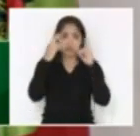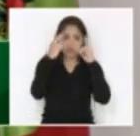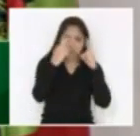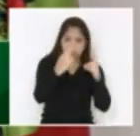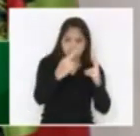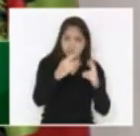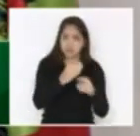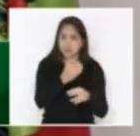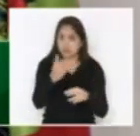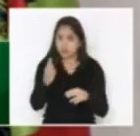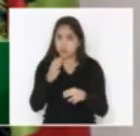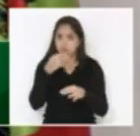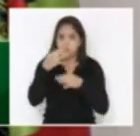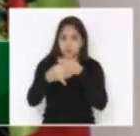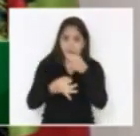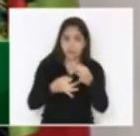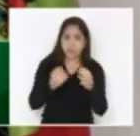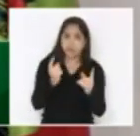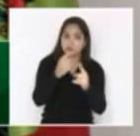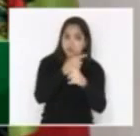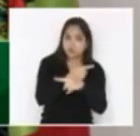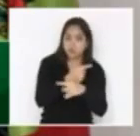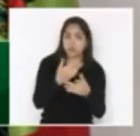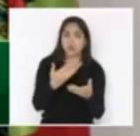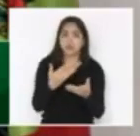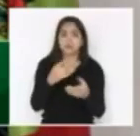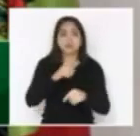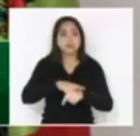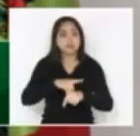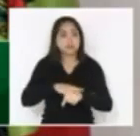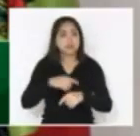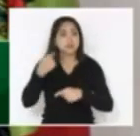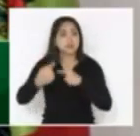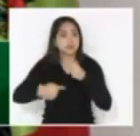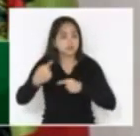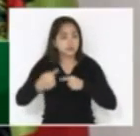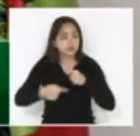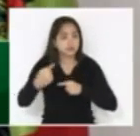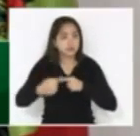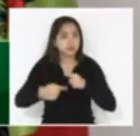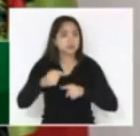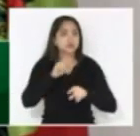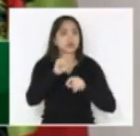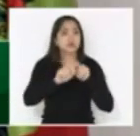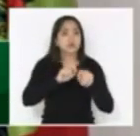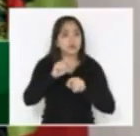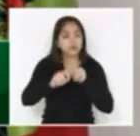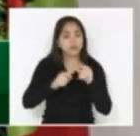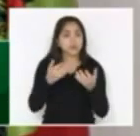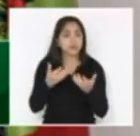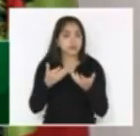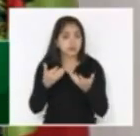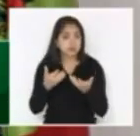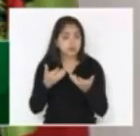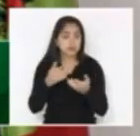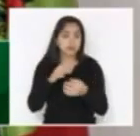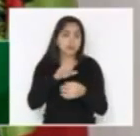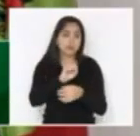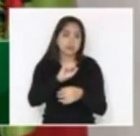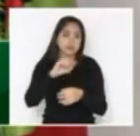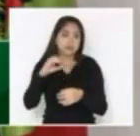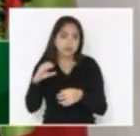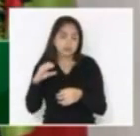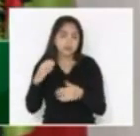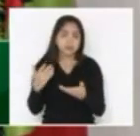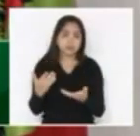divergentes e contrárias, mas esse é um grande momento de nós discutirmos o que, que nós queremos para o nosso estado de Santa Catarina